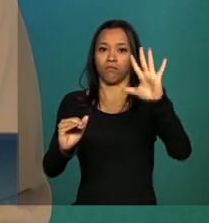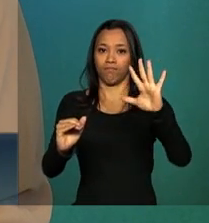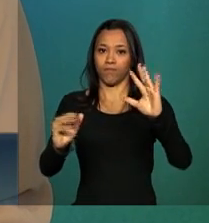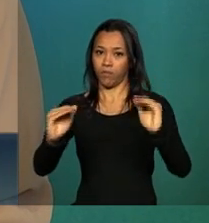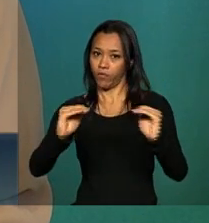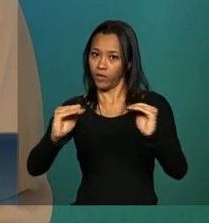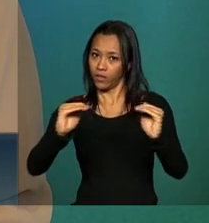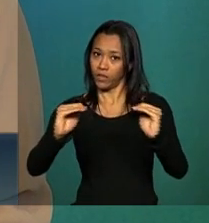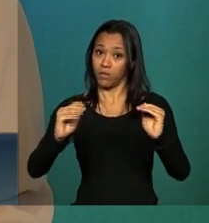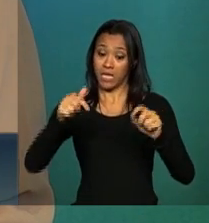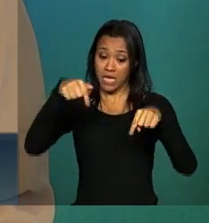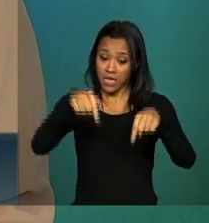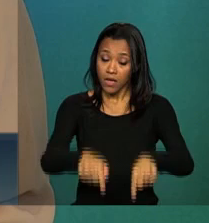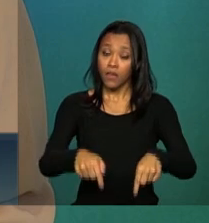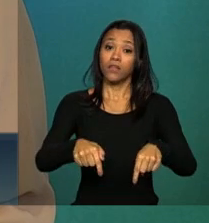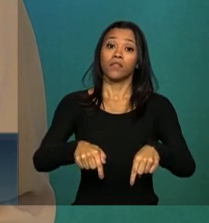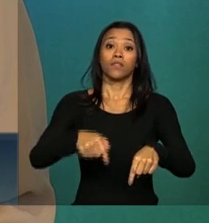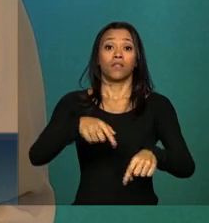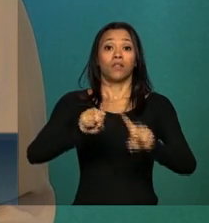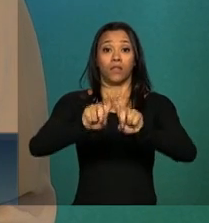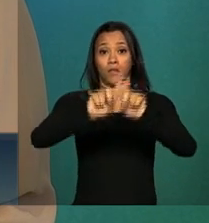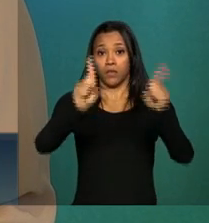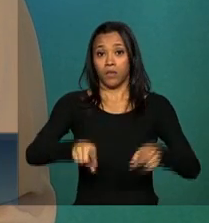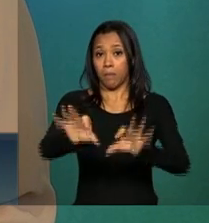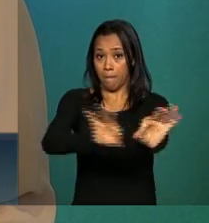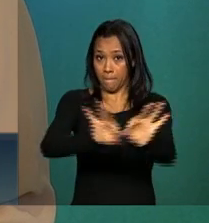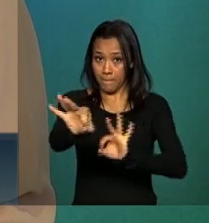Plano Safra não é diferente. Ele está